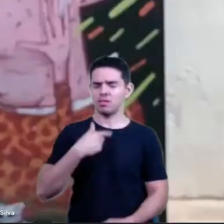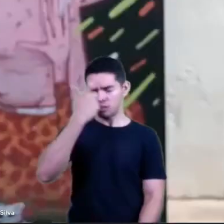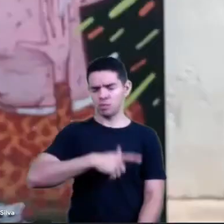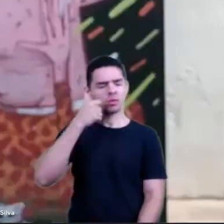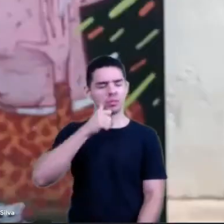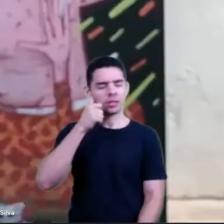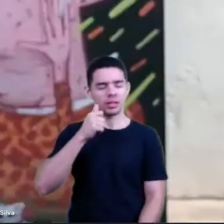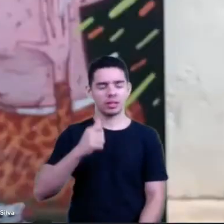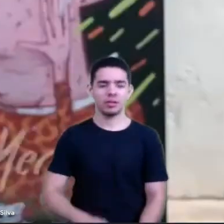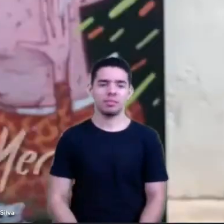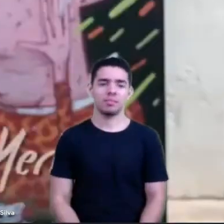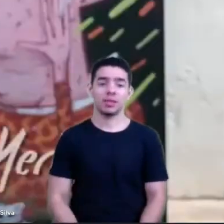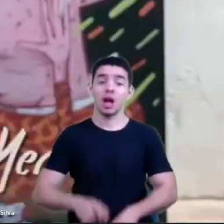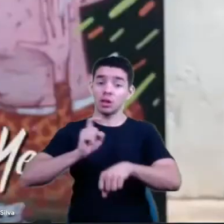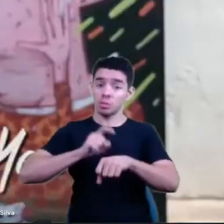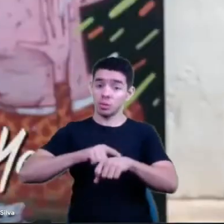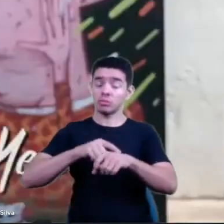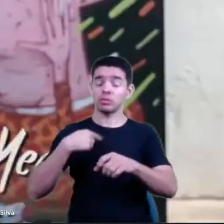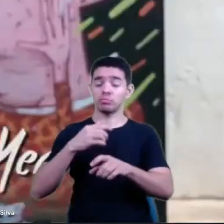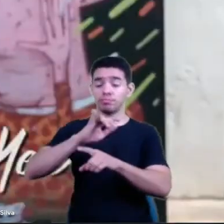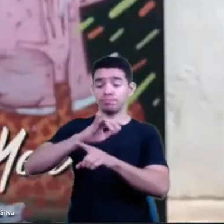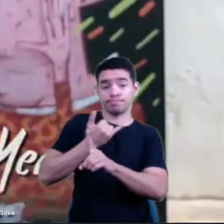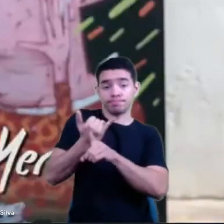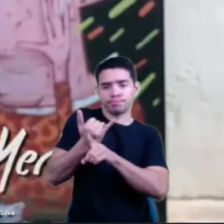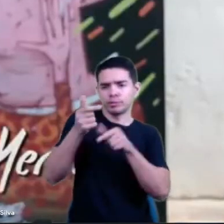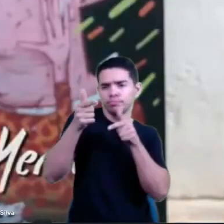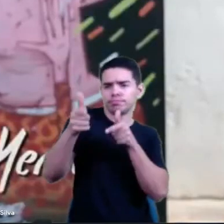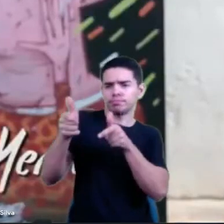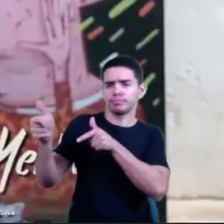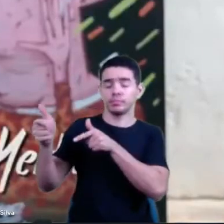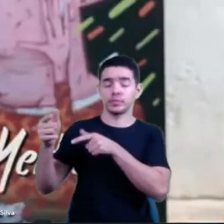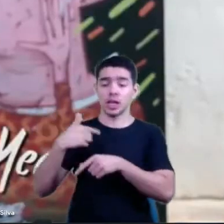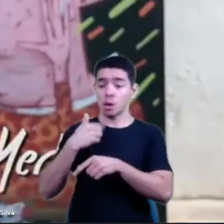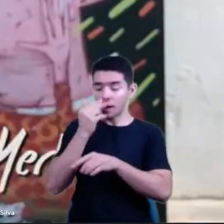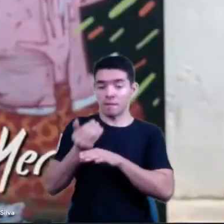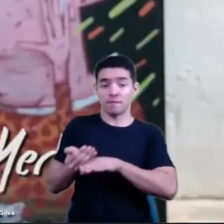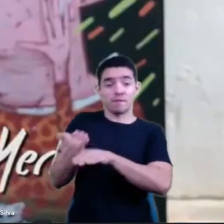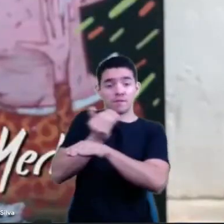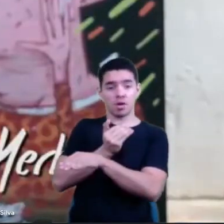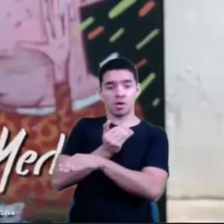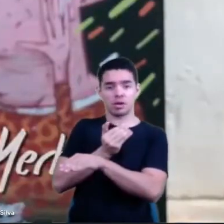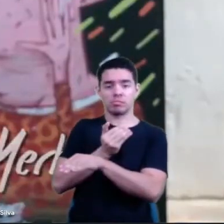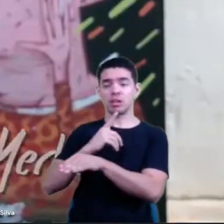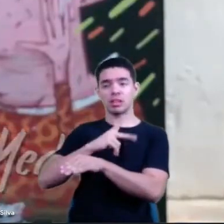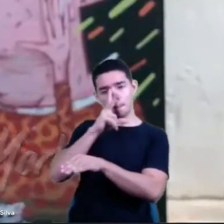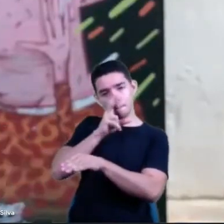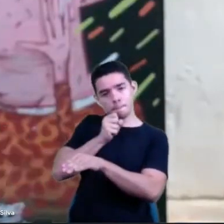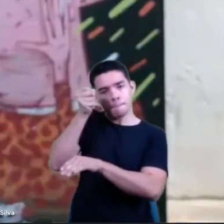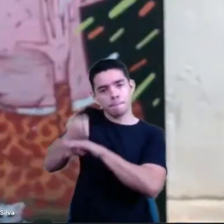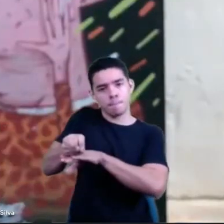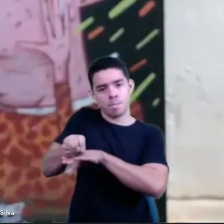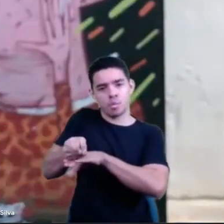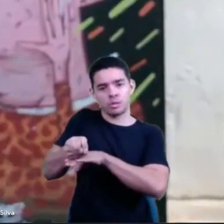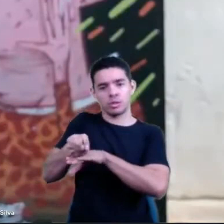menina. Na medida que eu pratico bullying, eu me coloco como fora daquele lugar. Eu tenho poder, é uma relação de poder, né? Eu tenho